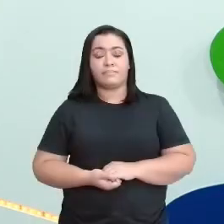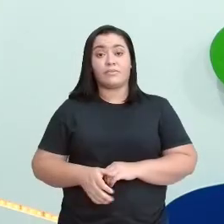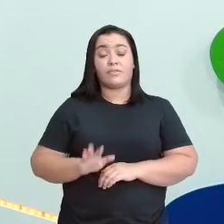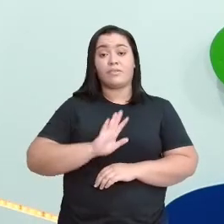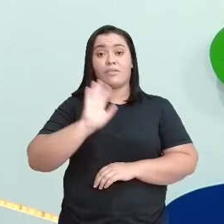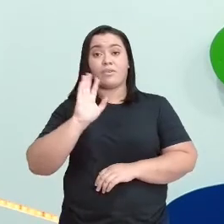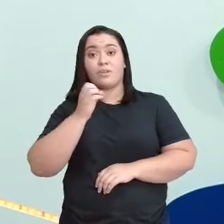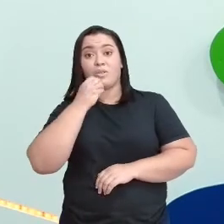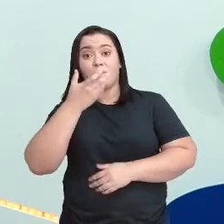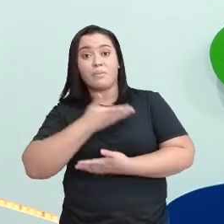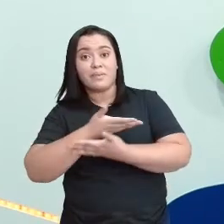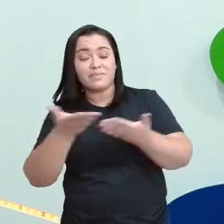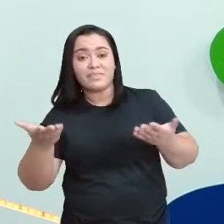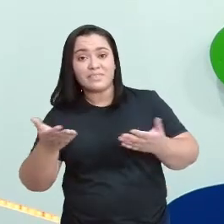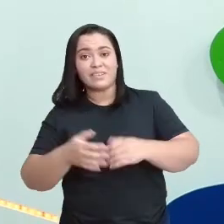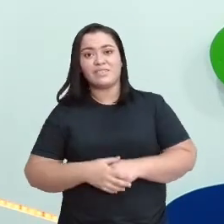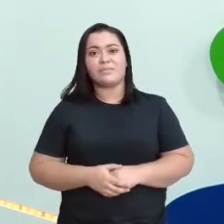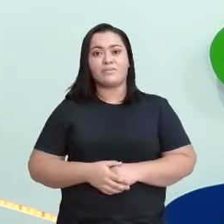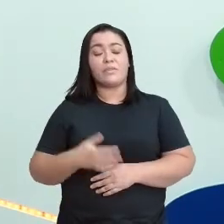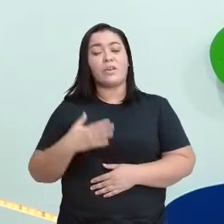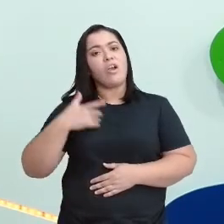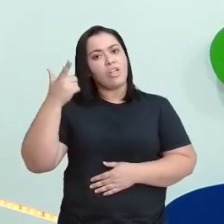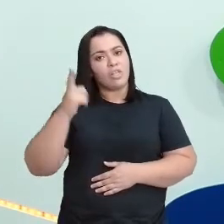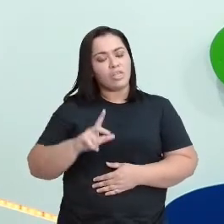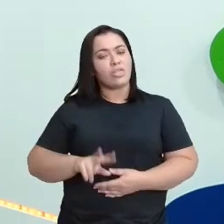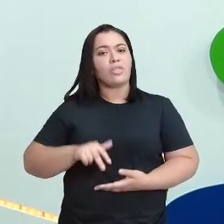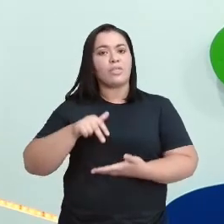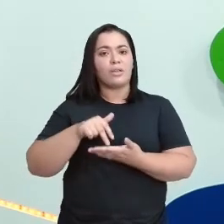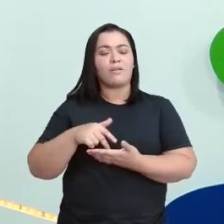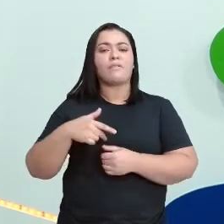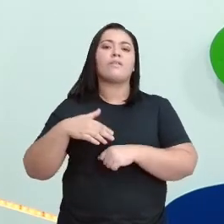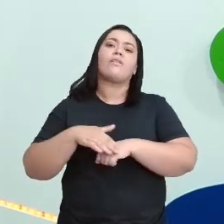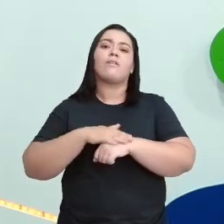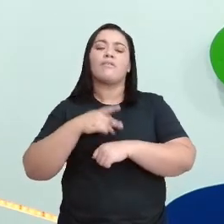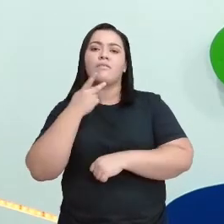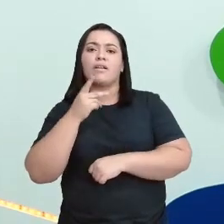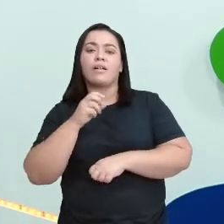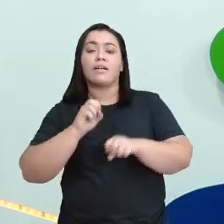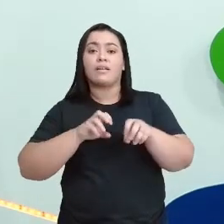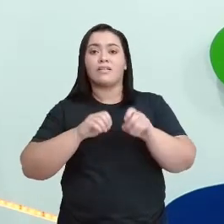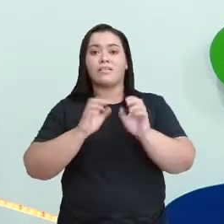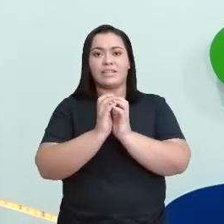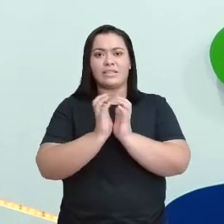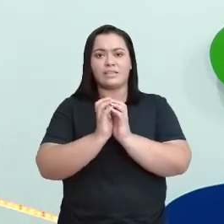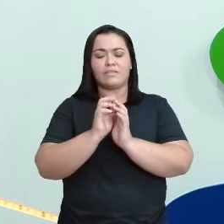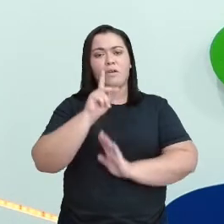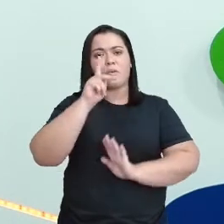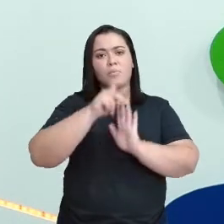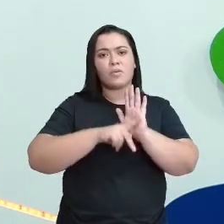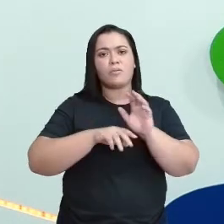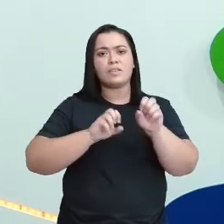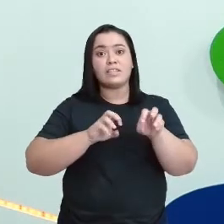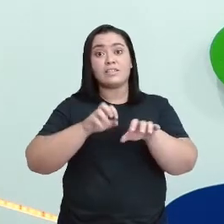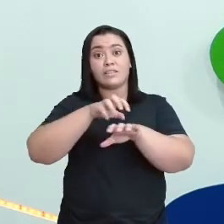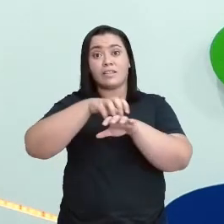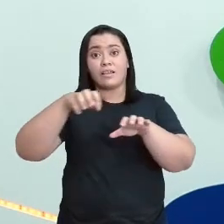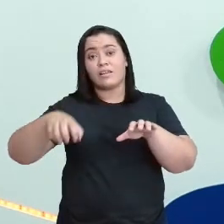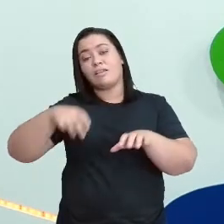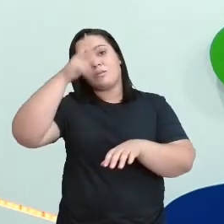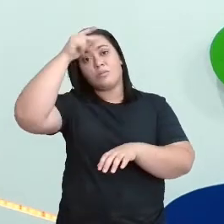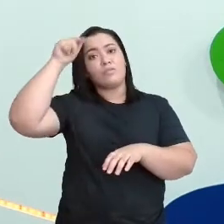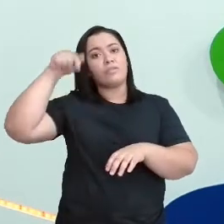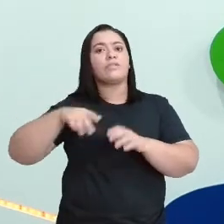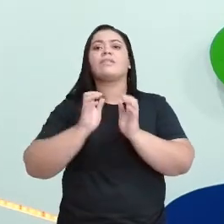Olá, tudo bem com vocês? Estou aqui novamente para falar do Educa Recife, o programa de ensino híbrido da Prefeitura do